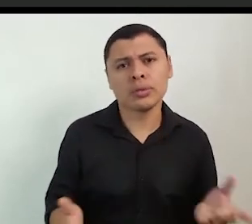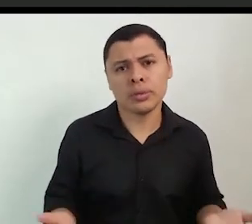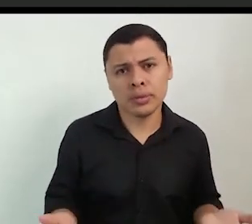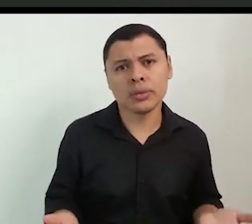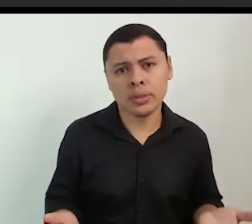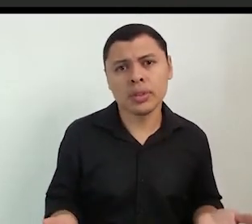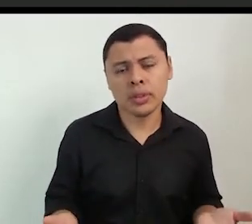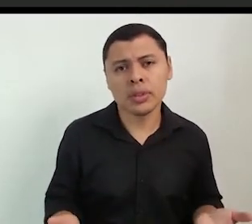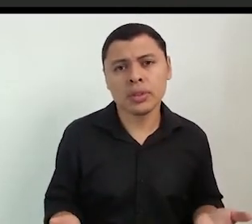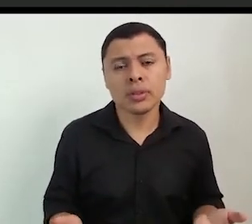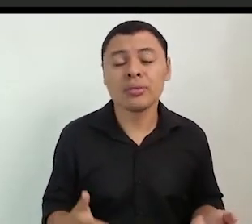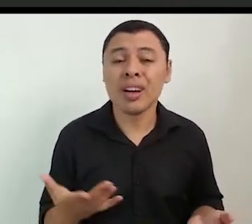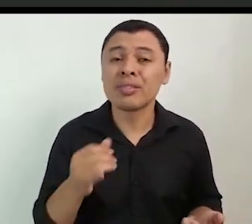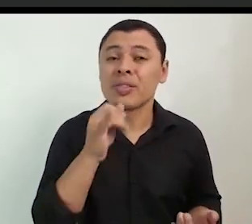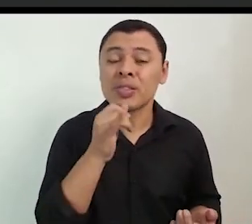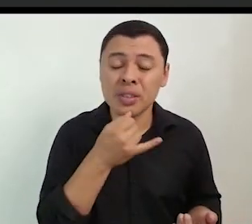infelizmente,